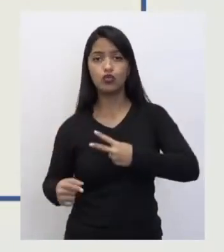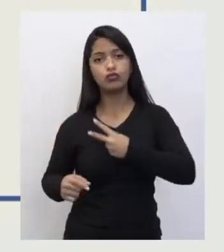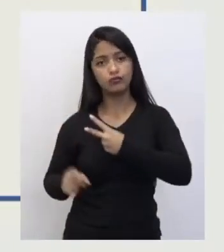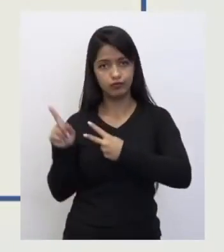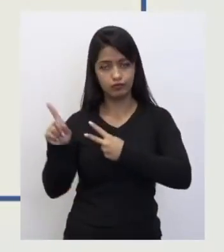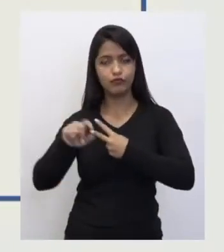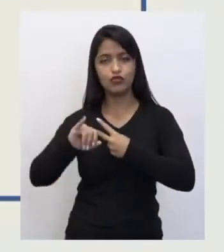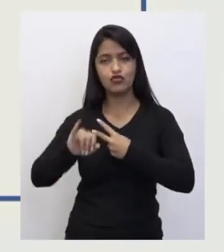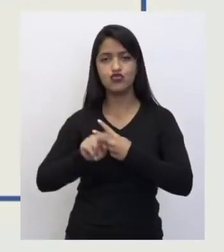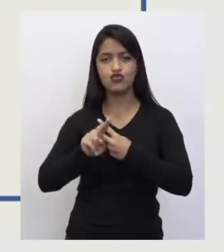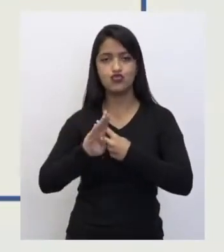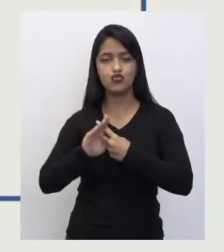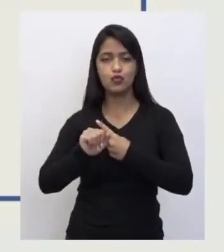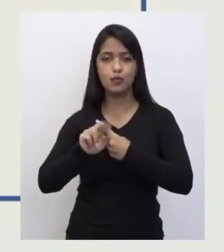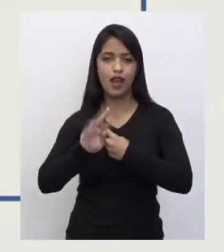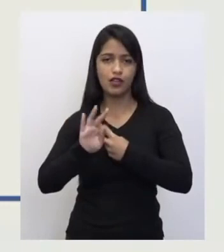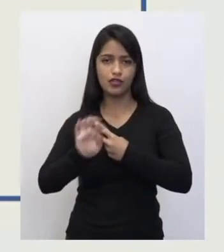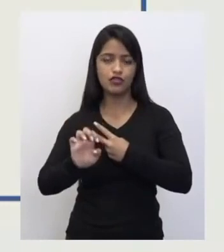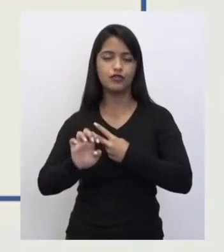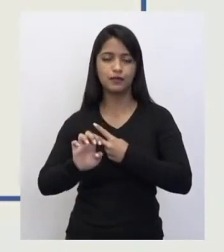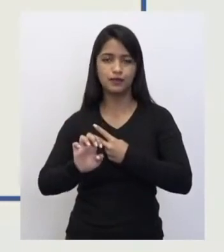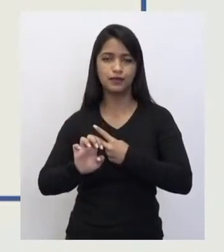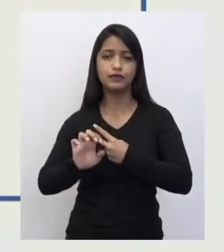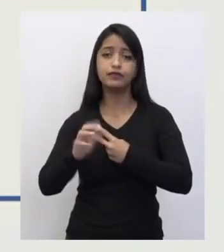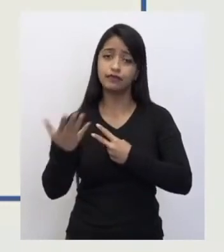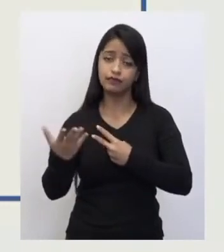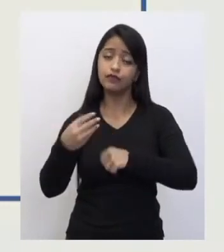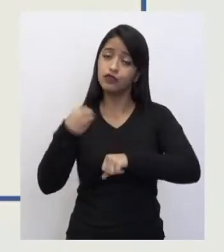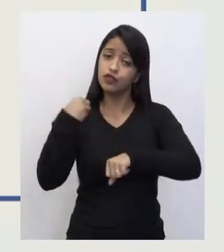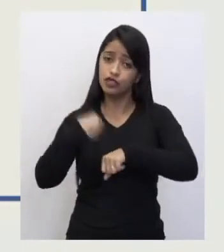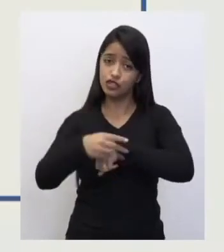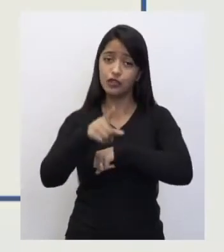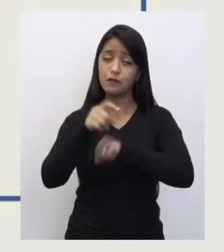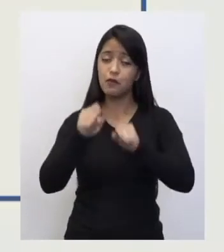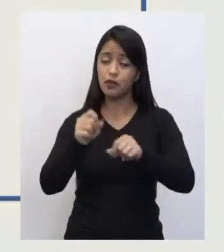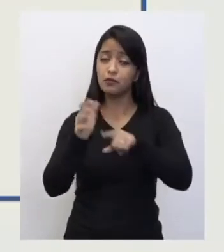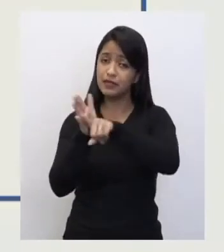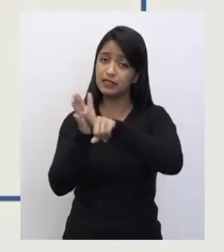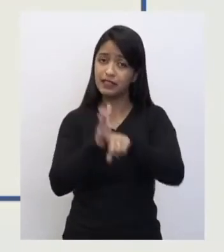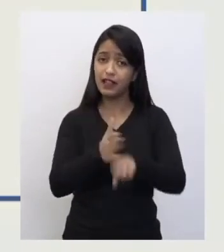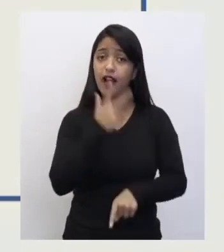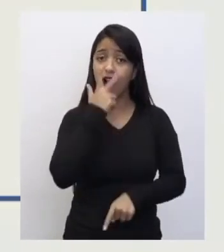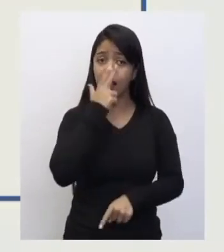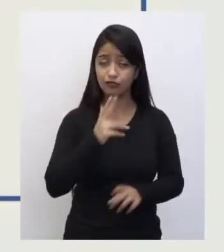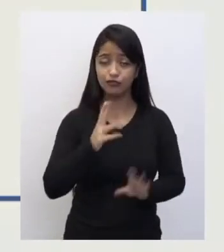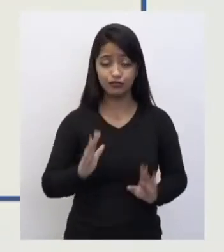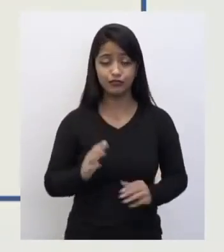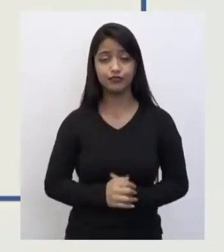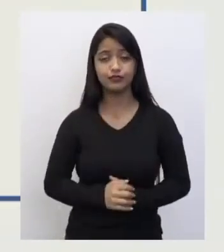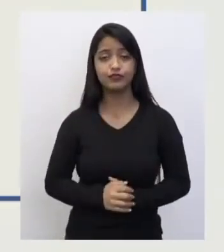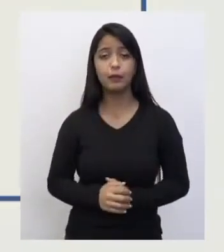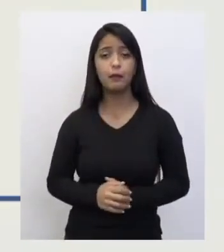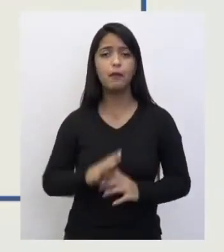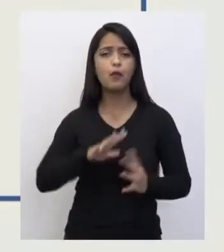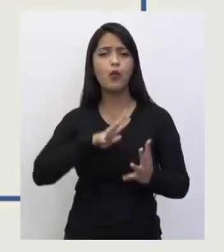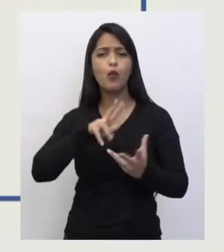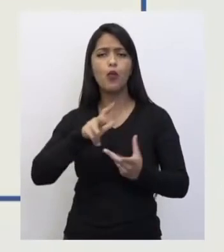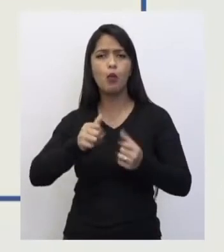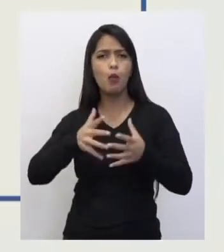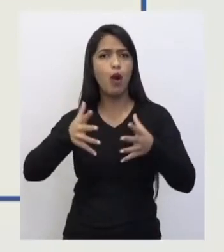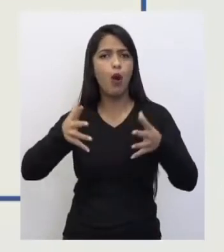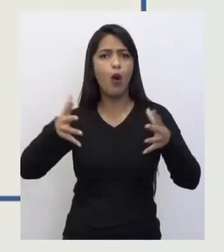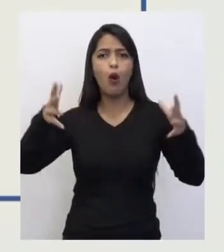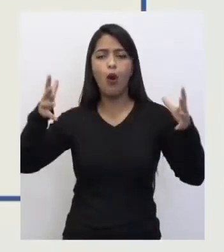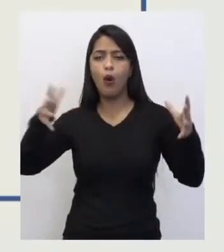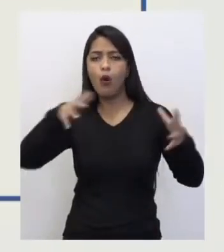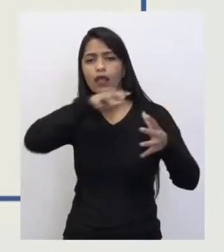é maior que a jubarte. Mas fica também a sugestão de pesquisa, né? A gente vê qual é o maior animal do mundo, afinal, né?